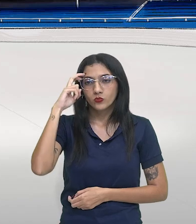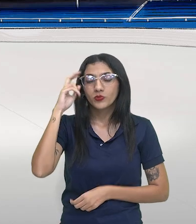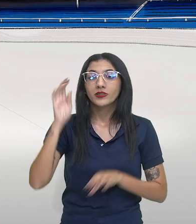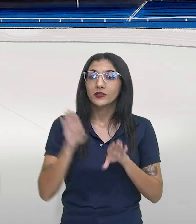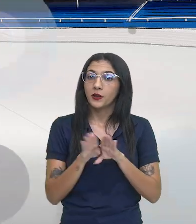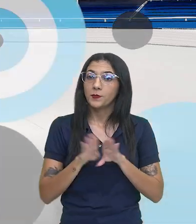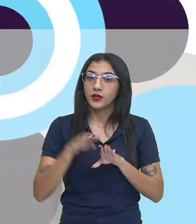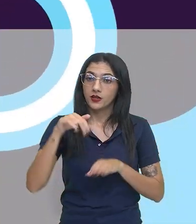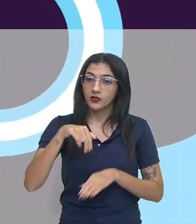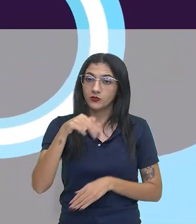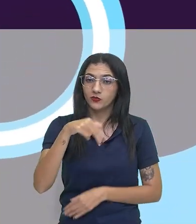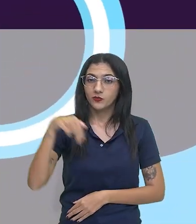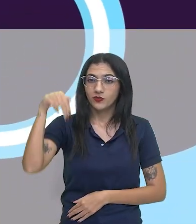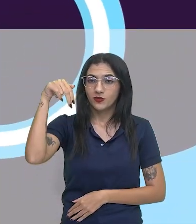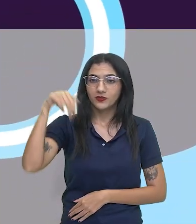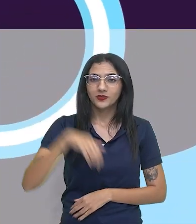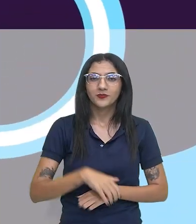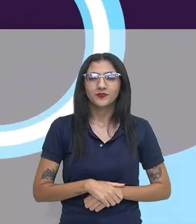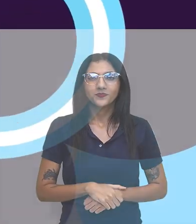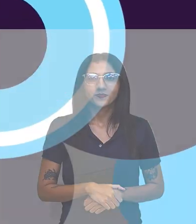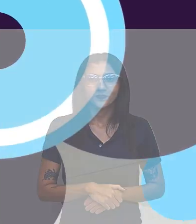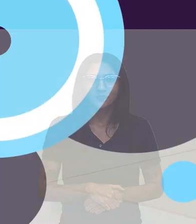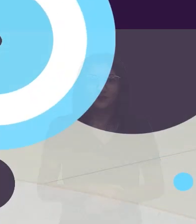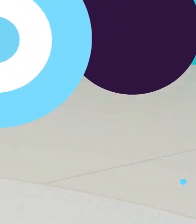região norte.